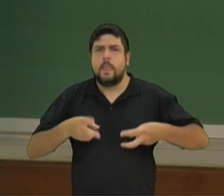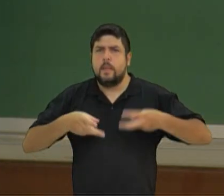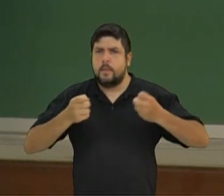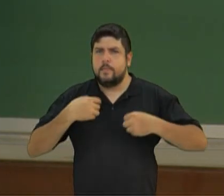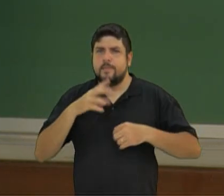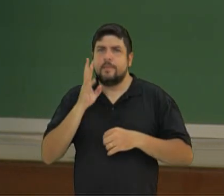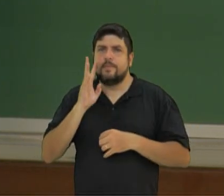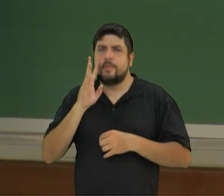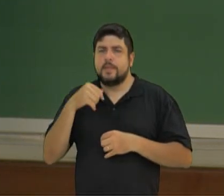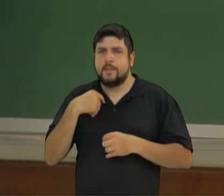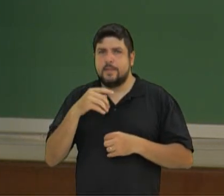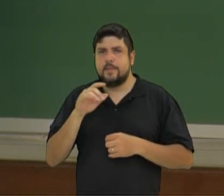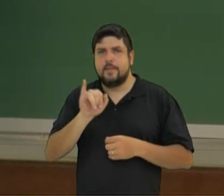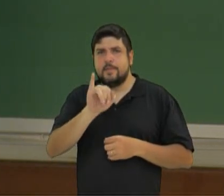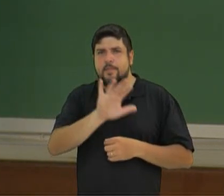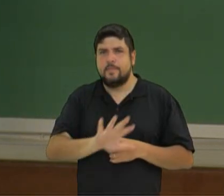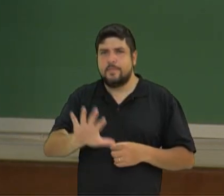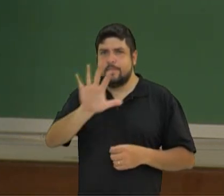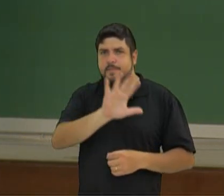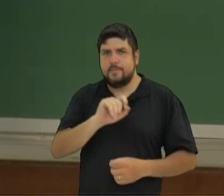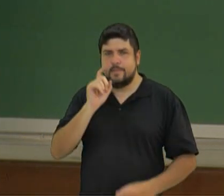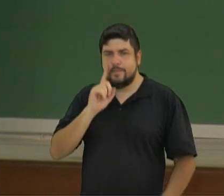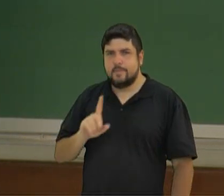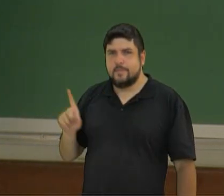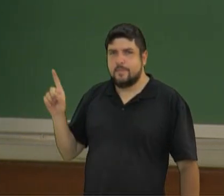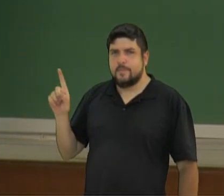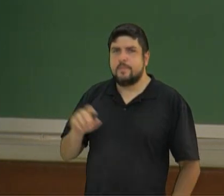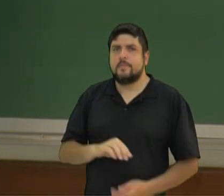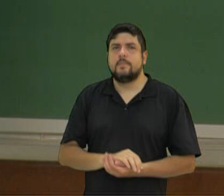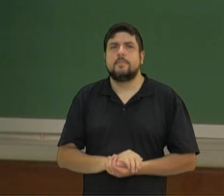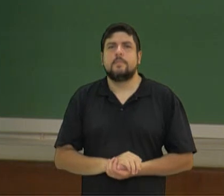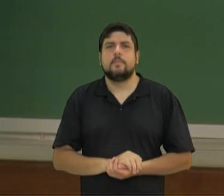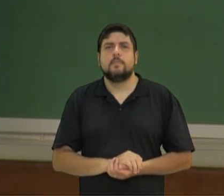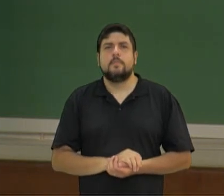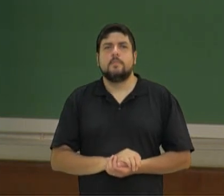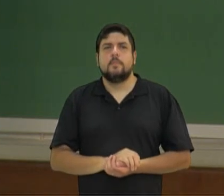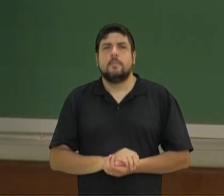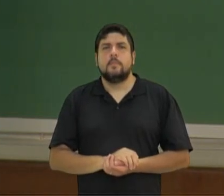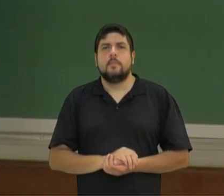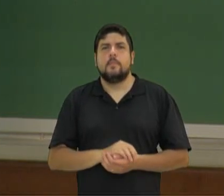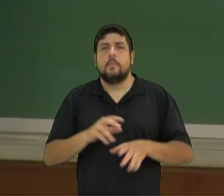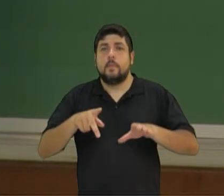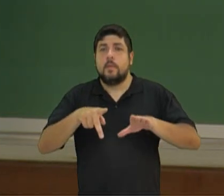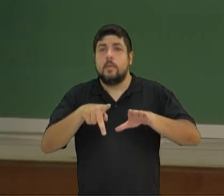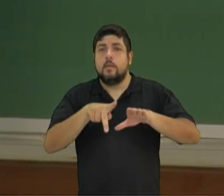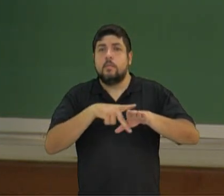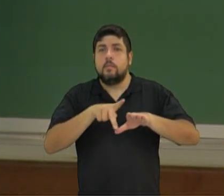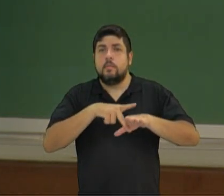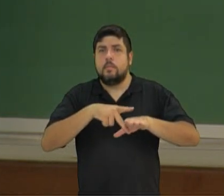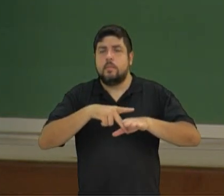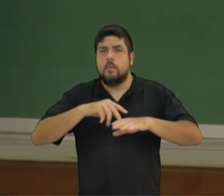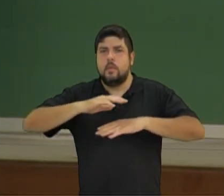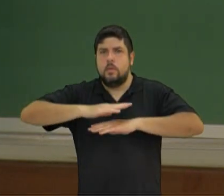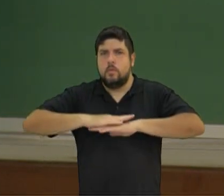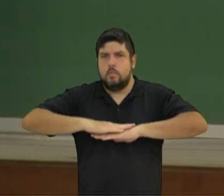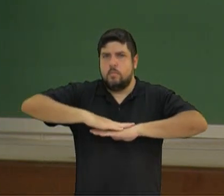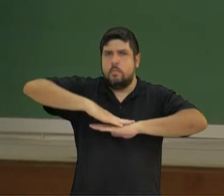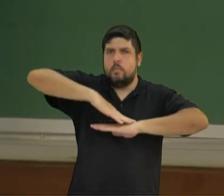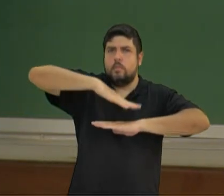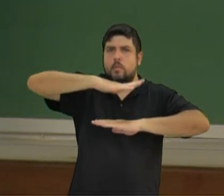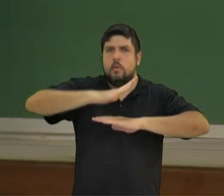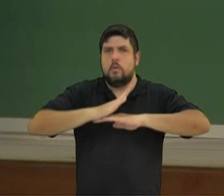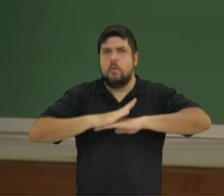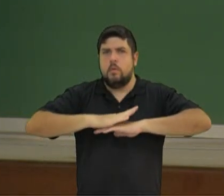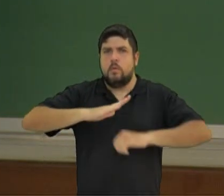legal esta imagem. É um pé de uma pessoa e a sua perna. Então aqui eu estou mostrando